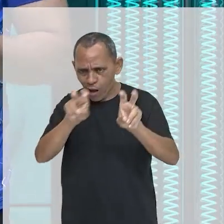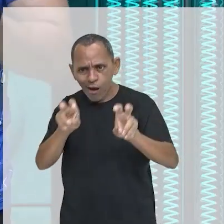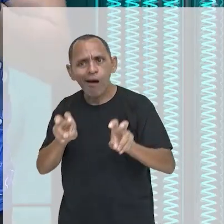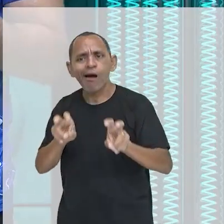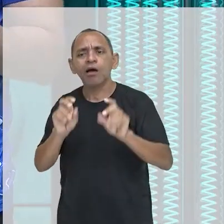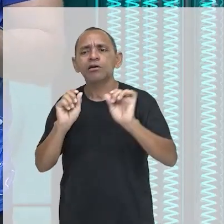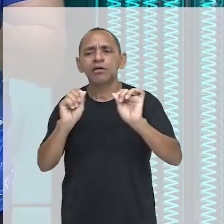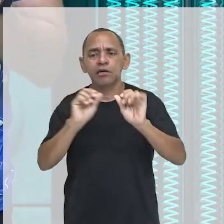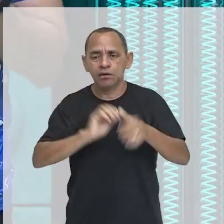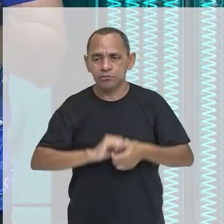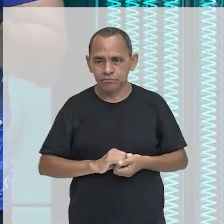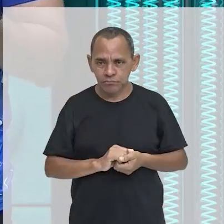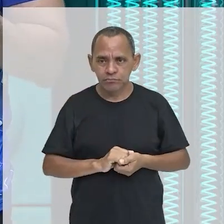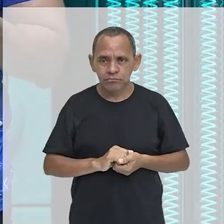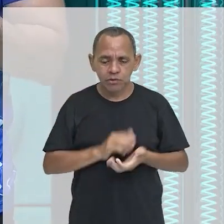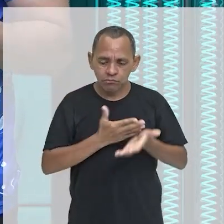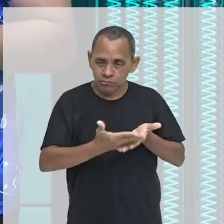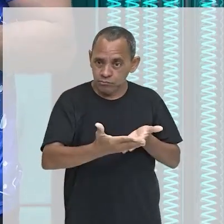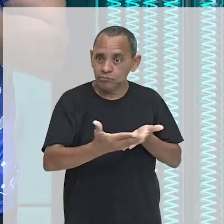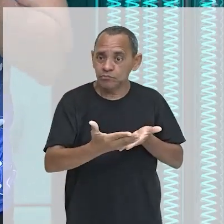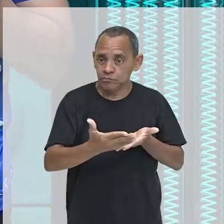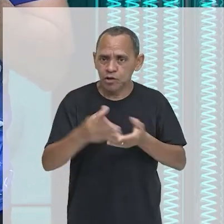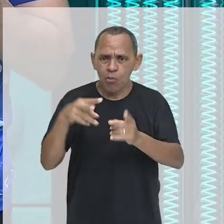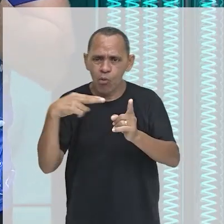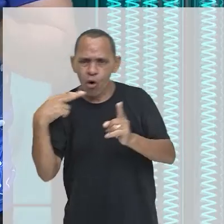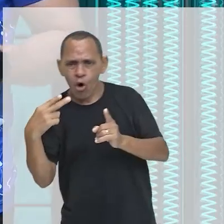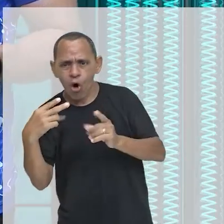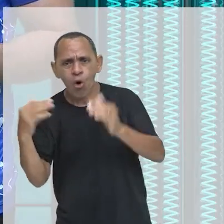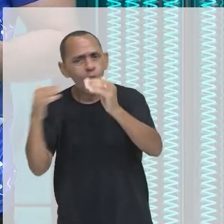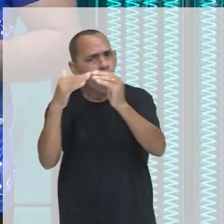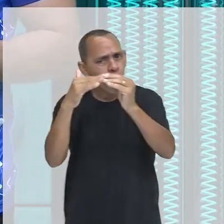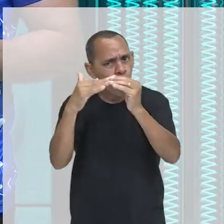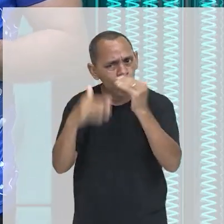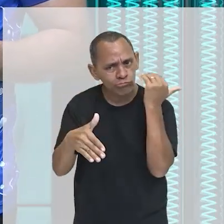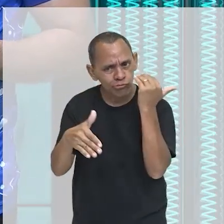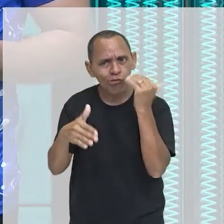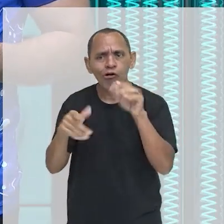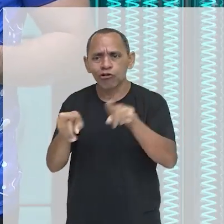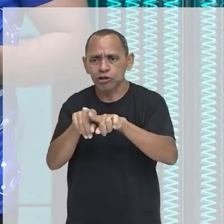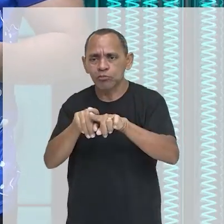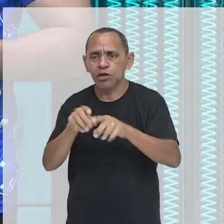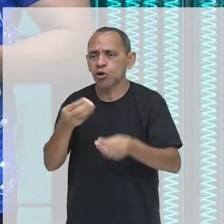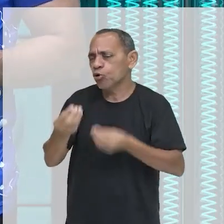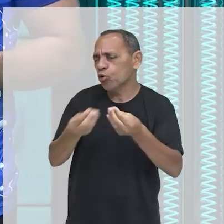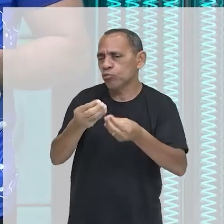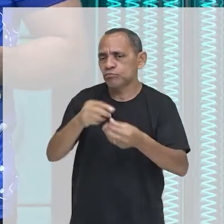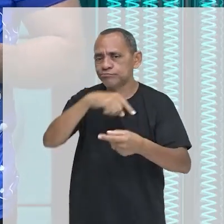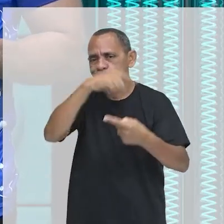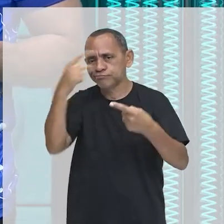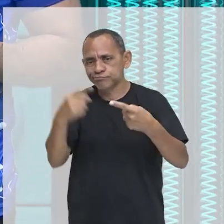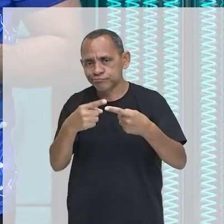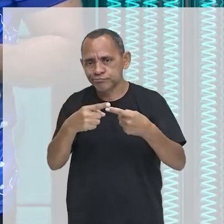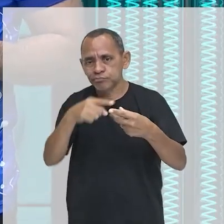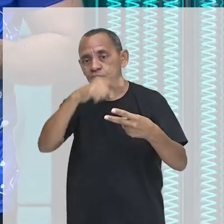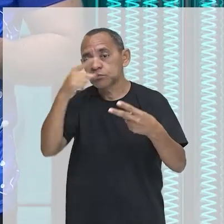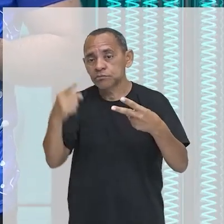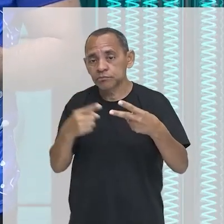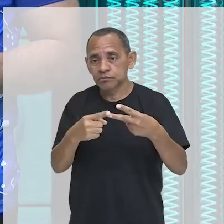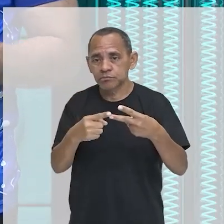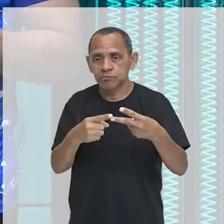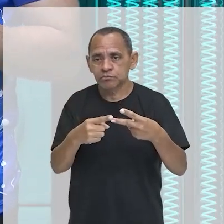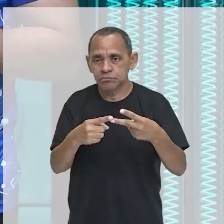partir dali, o que eu sei, né, qual é o meu ponto de vista, eu concordo, eu discordo, é o primeiro ponto. Aí na sequência, know